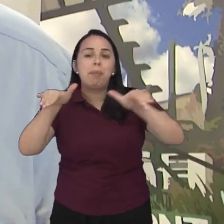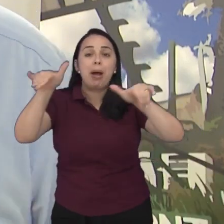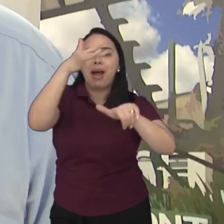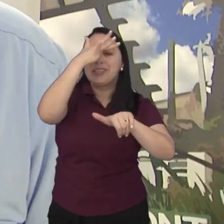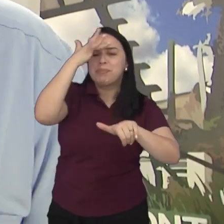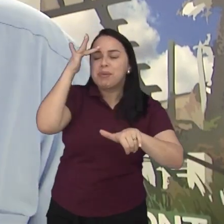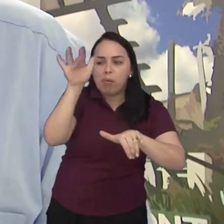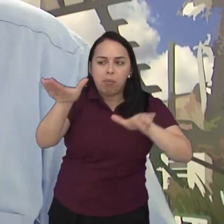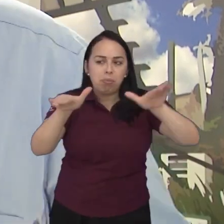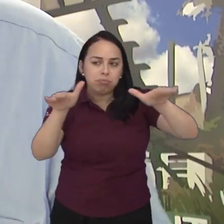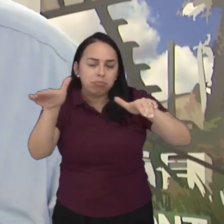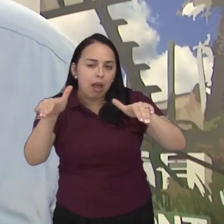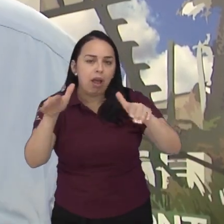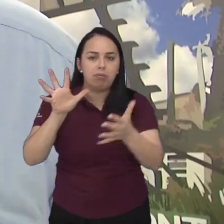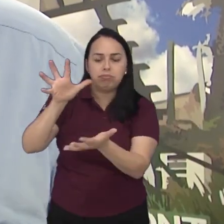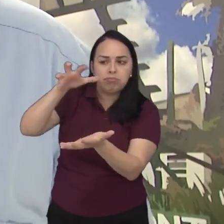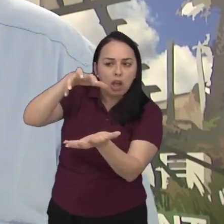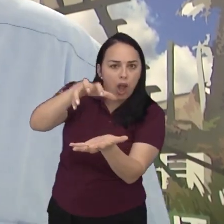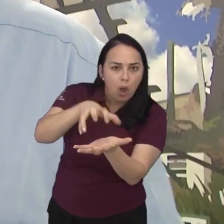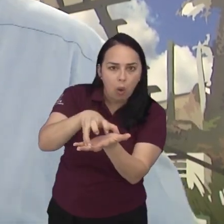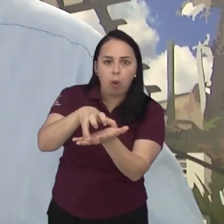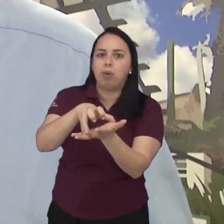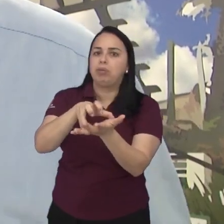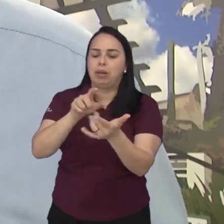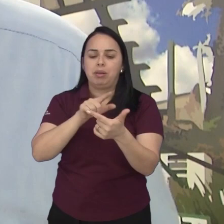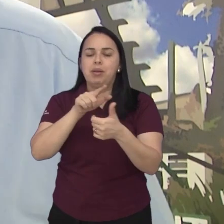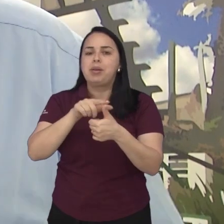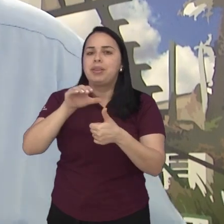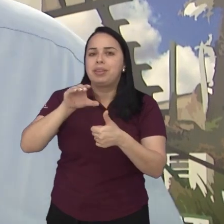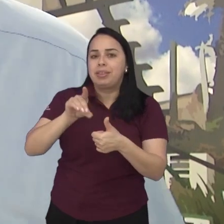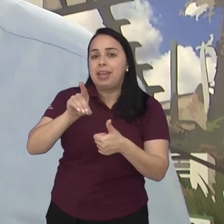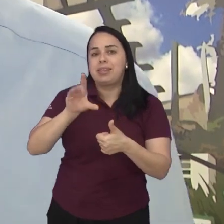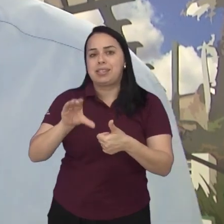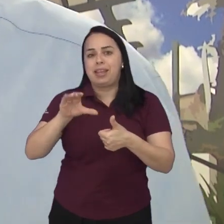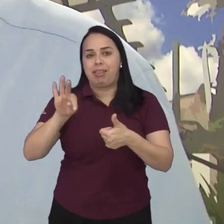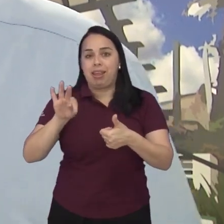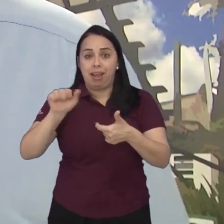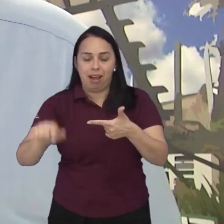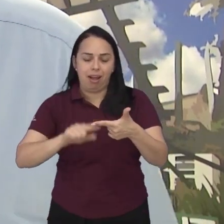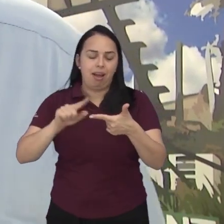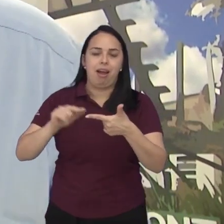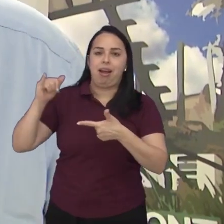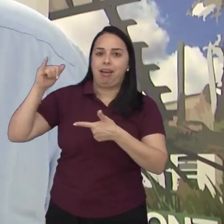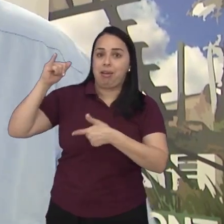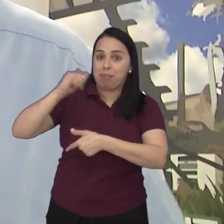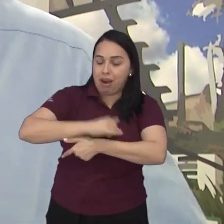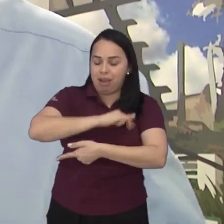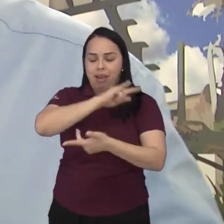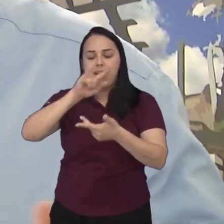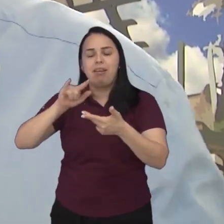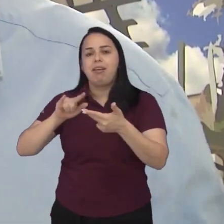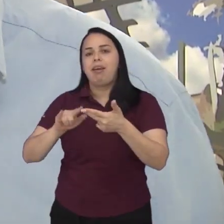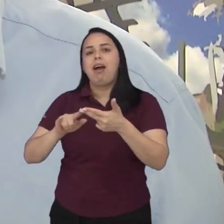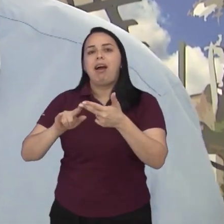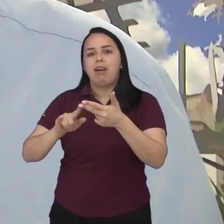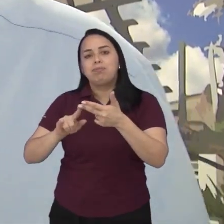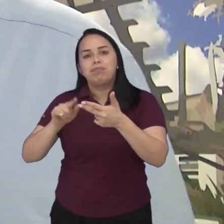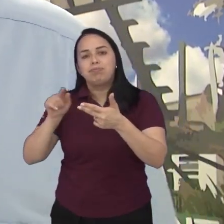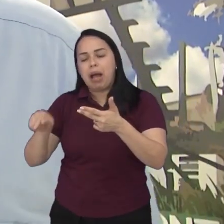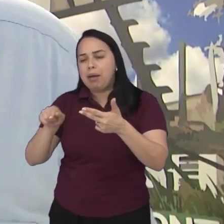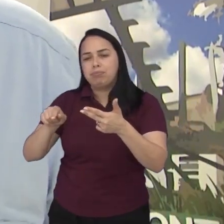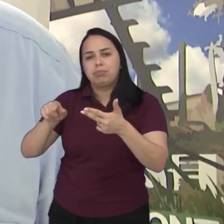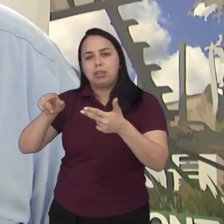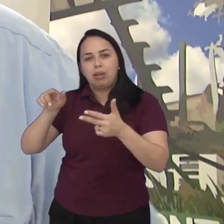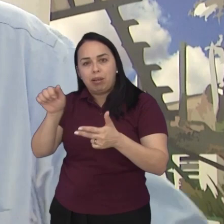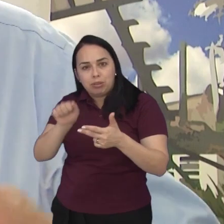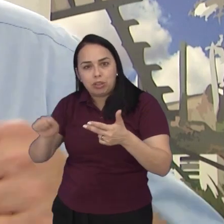várias pessoas, várias entidades, né, vem juntar o DCTA, Embraer, né, a Fundação Santos Dumont, Prefeitura,